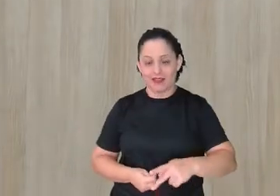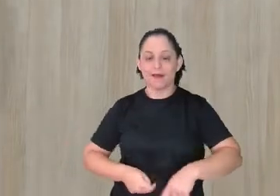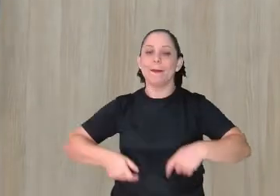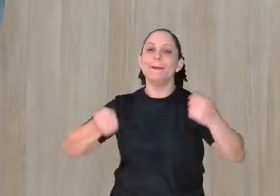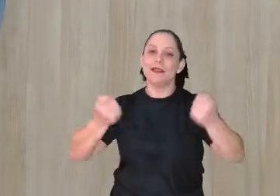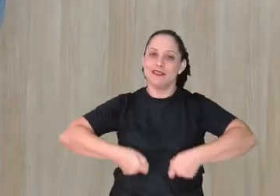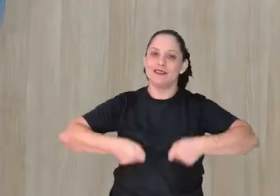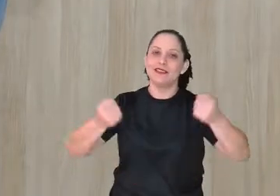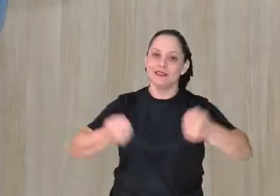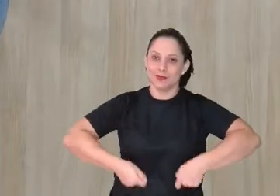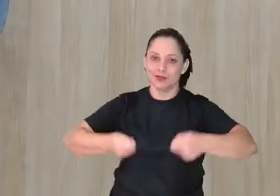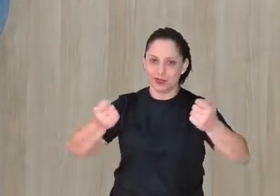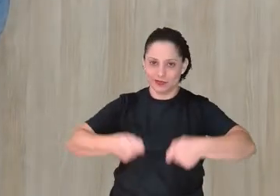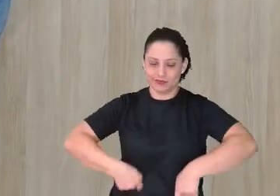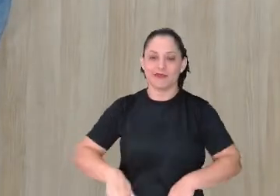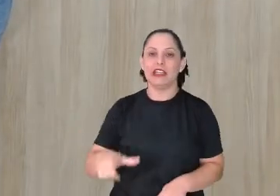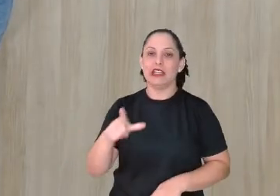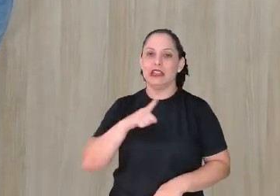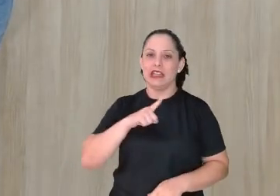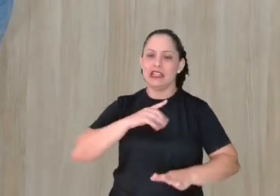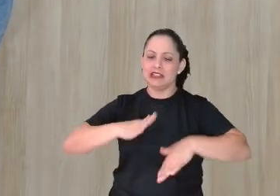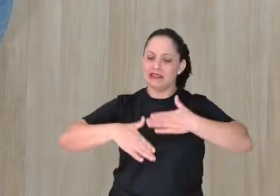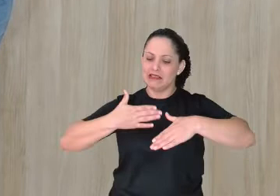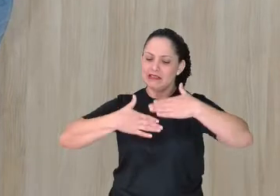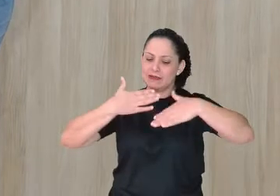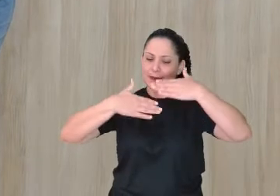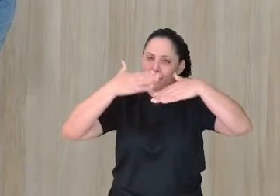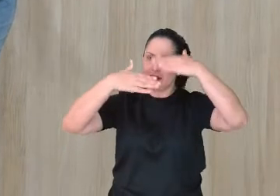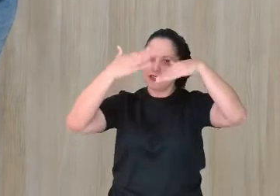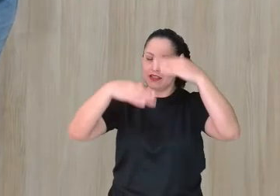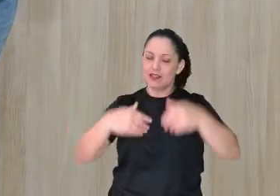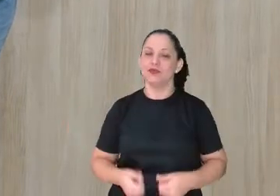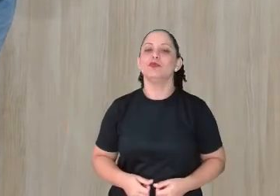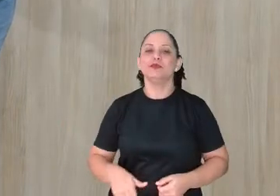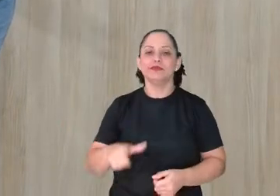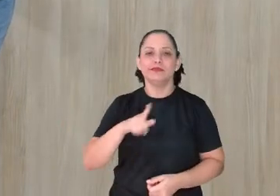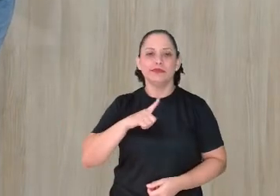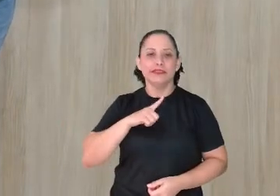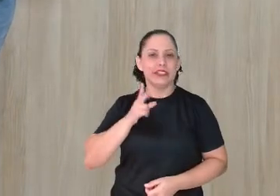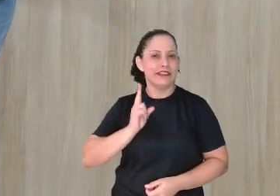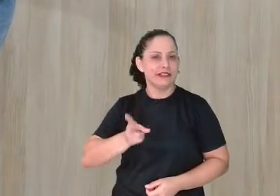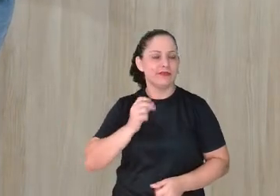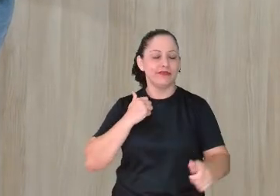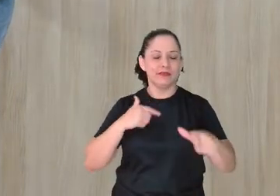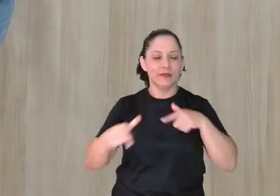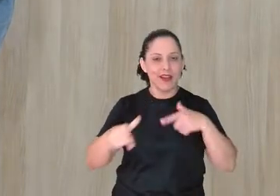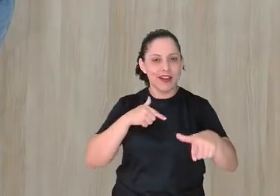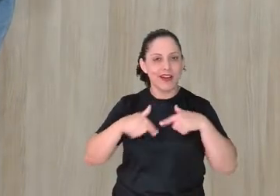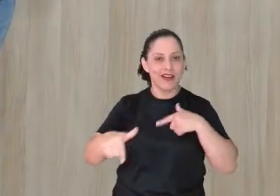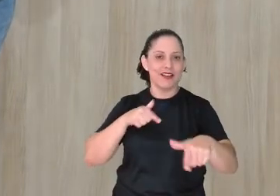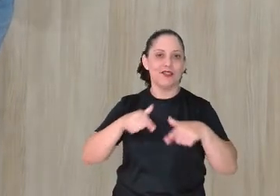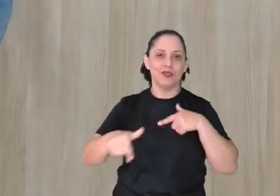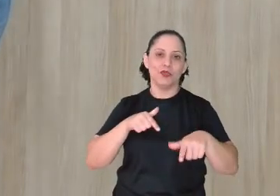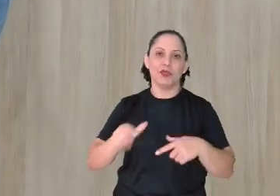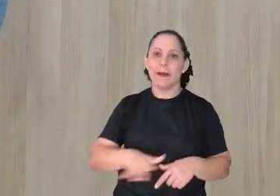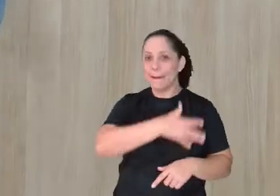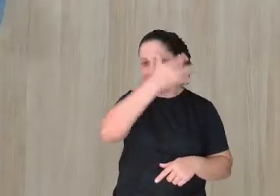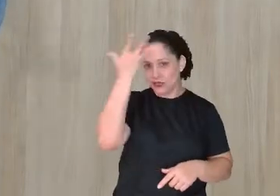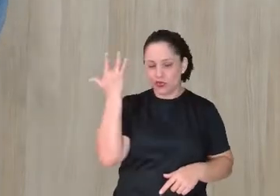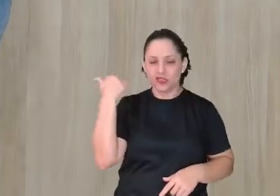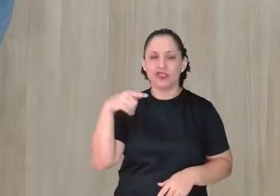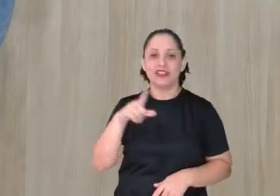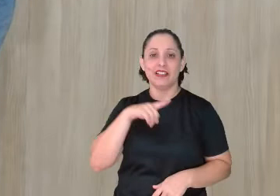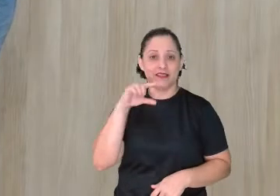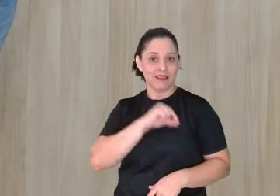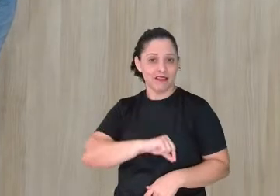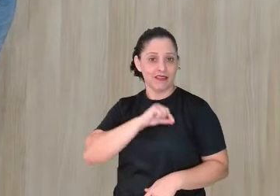nossa sociedade, ter esse crescimento econômico, né? Todo mundo ter seus empregos. Ia ser tão bom, né? Se todo mundo tivesse um emprego, se todo